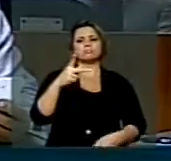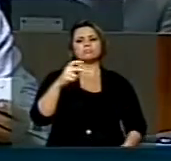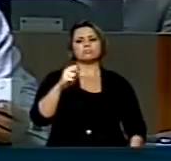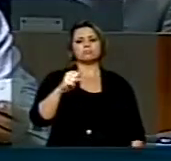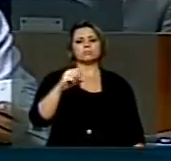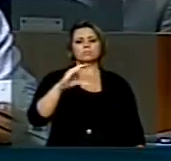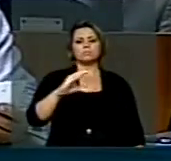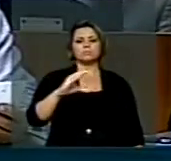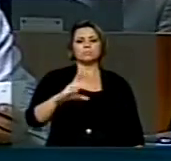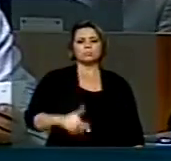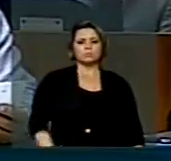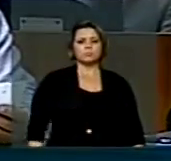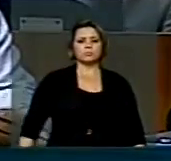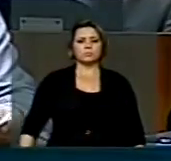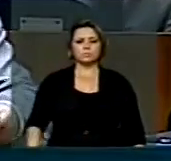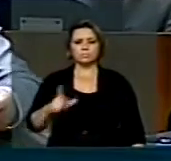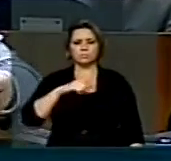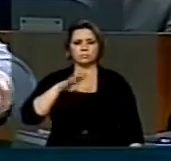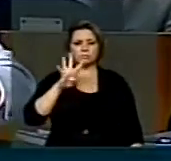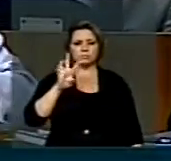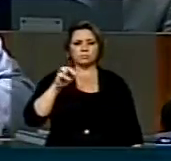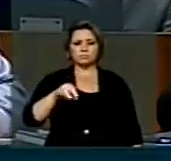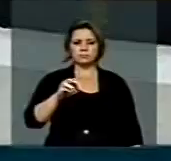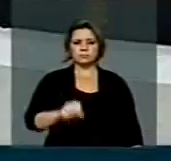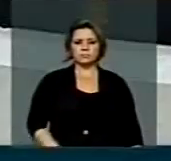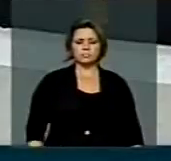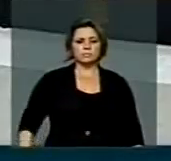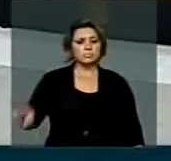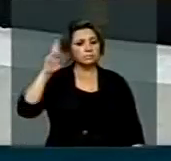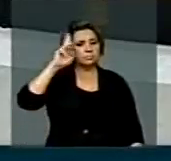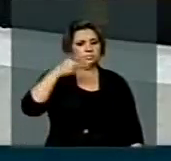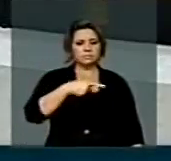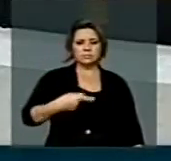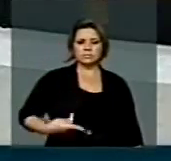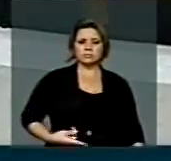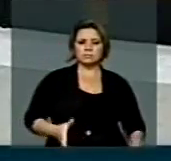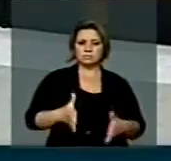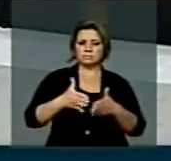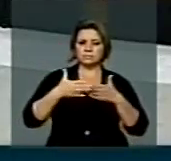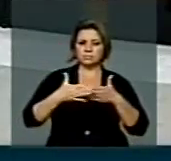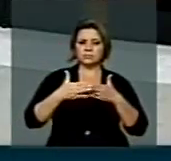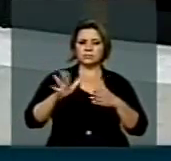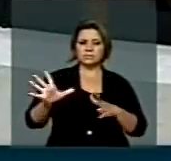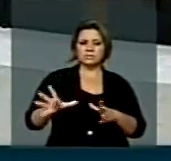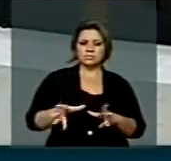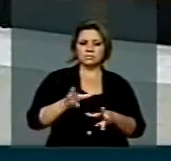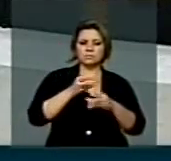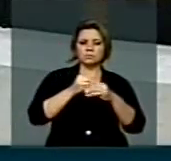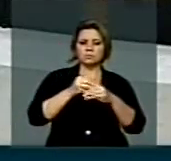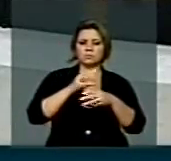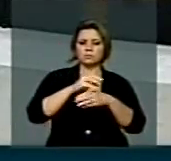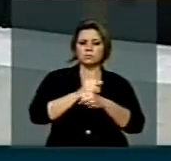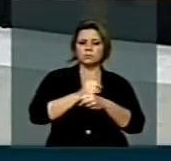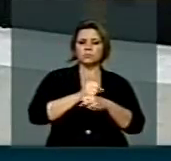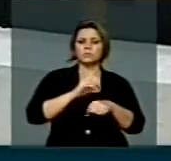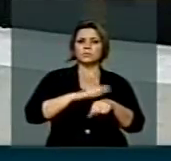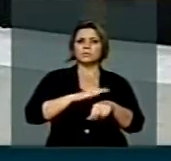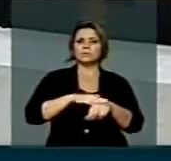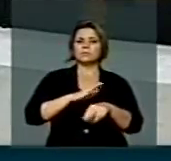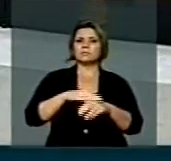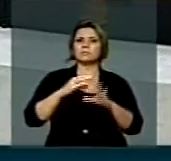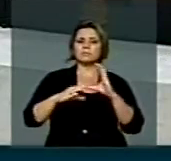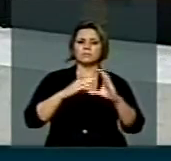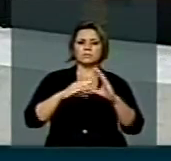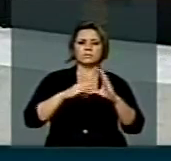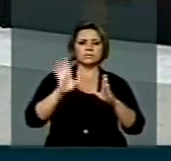PSC. O senhor tem até 4 minutos. Senhor presidente, gostaria também de pedir que acrescentar o meu tempo de comunicações, já